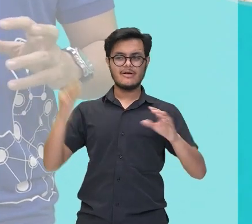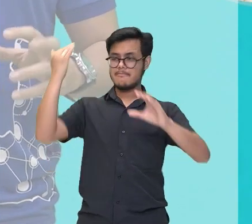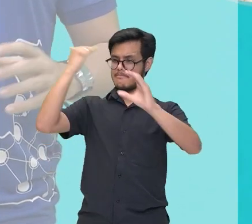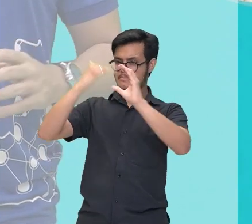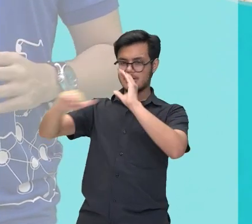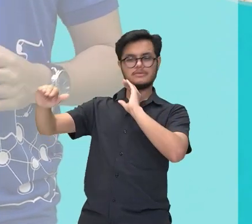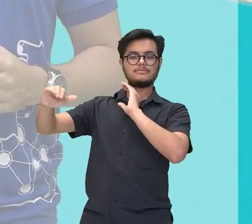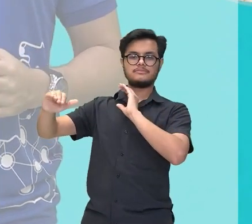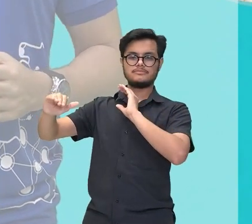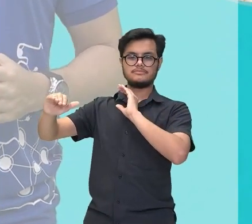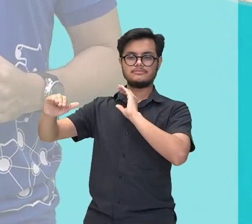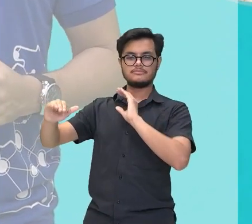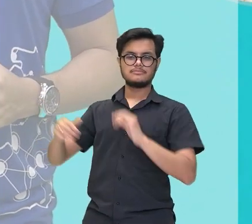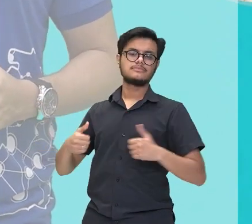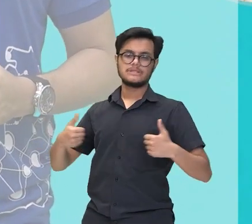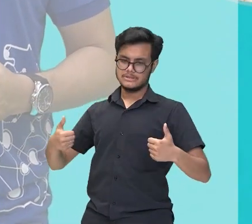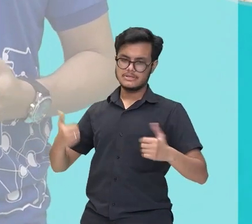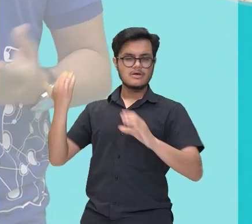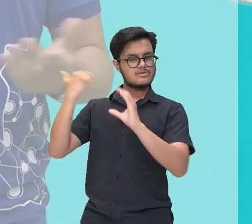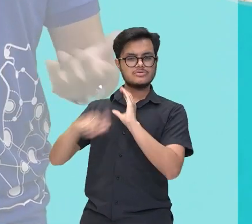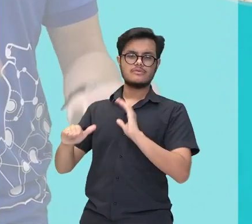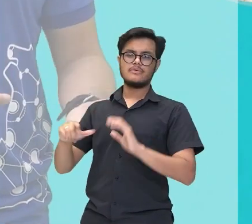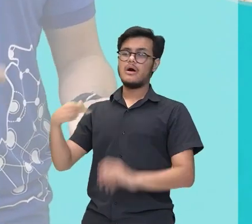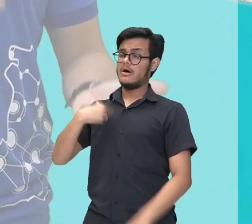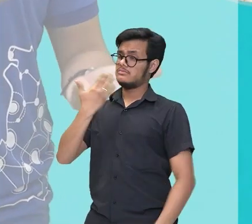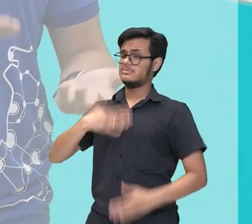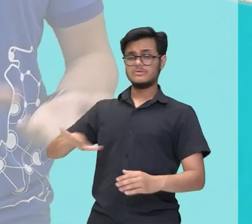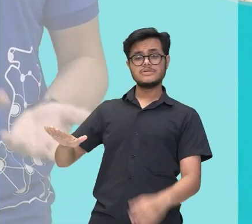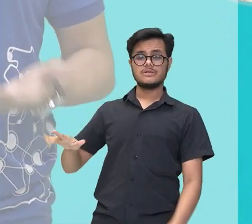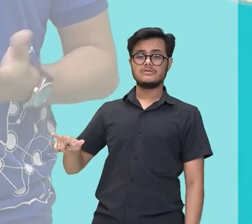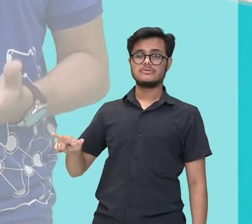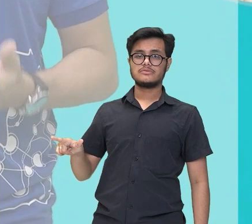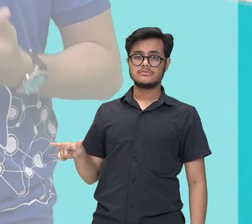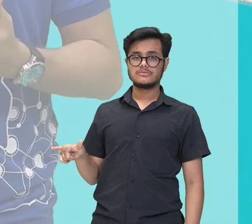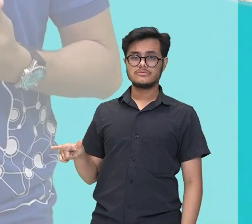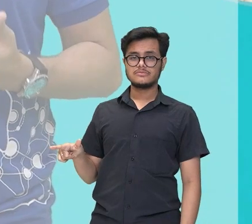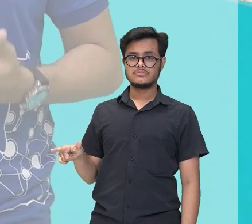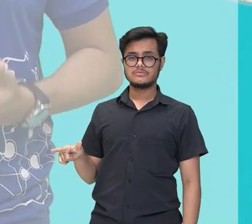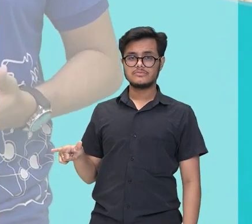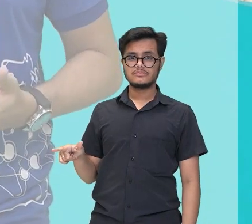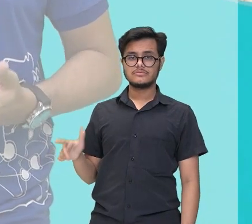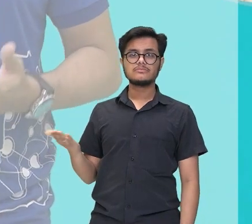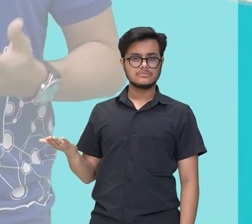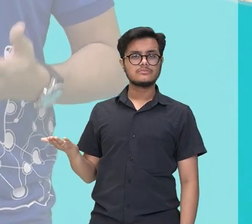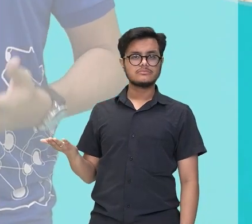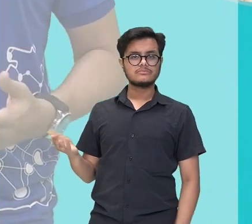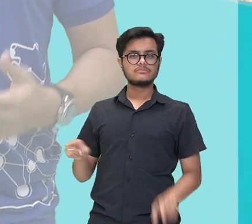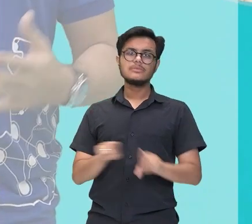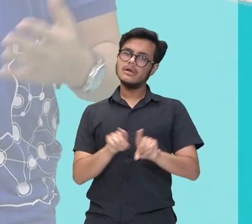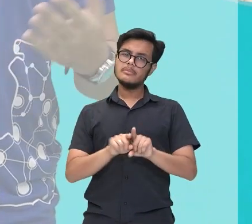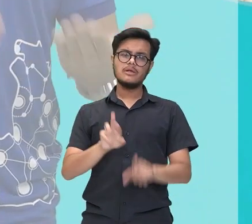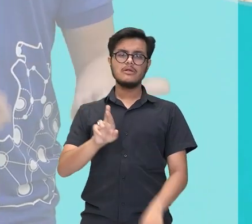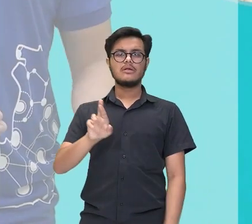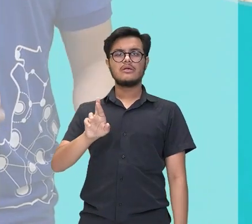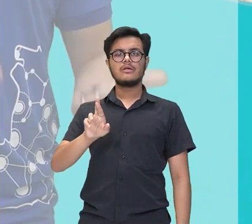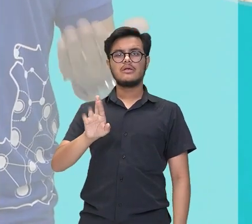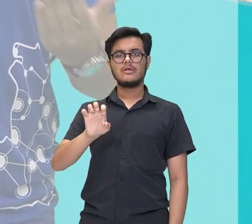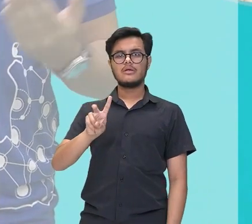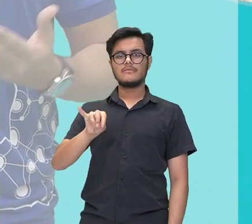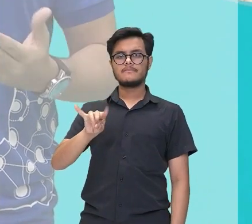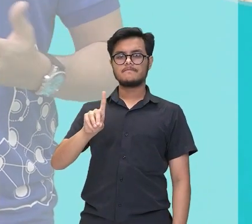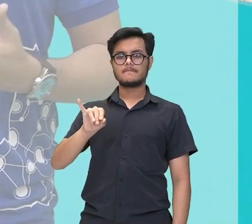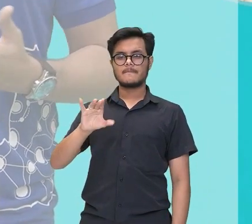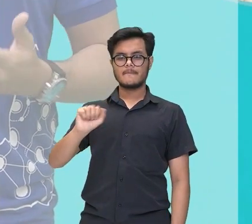ali como uma forma de reclamar, que não deixa também de ser um texto reivindicatório, tá bom? E nós